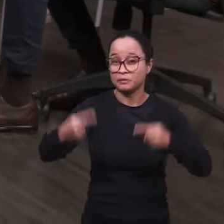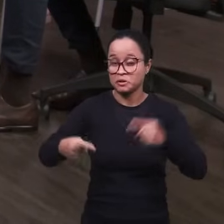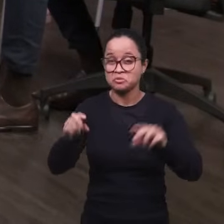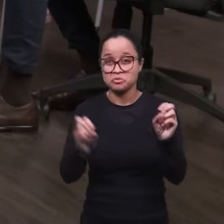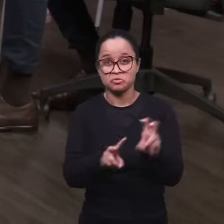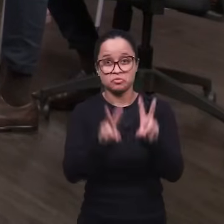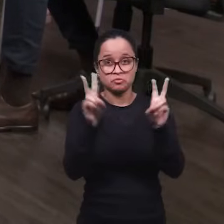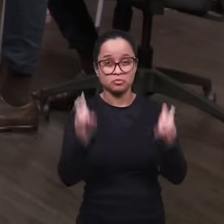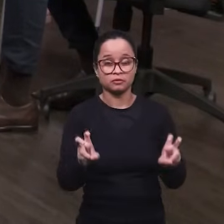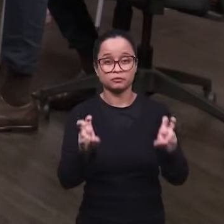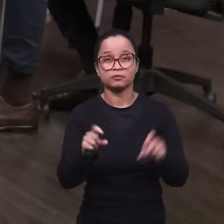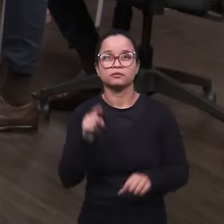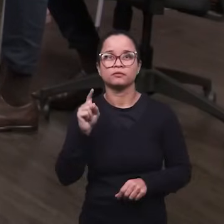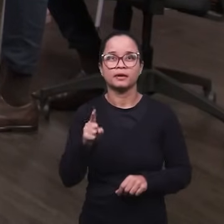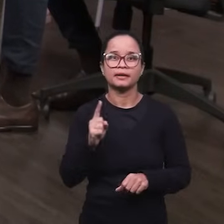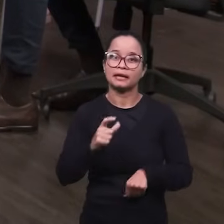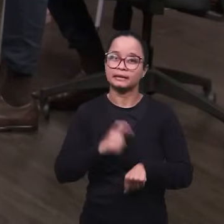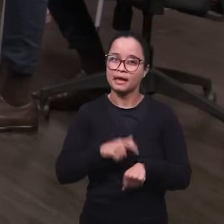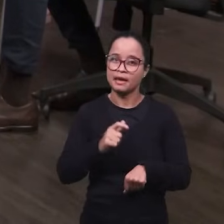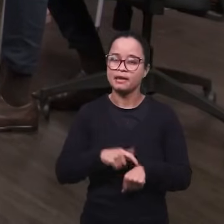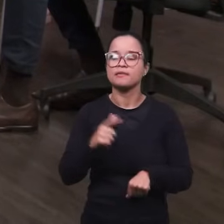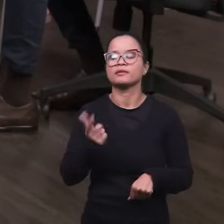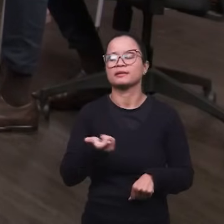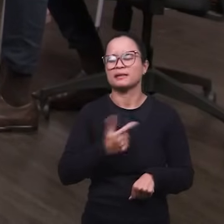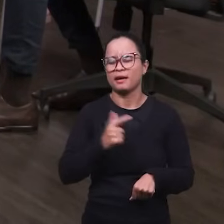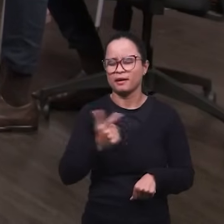assunto enquanto vocês ainda têm muito tempo pela frente.